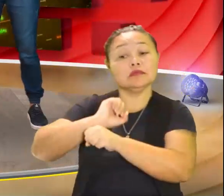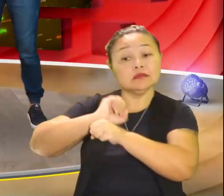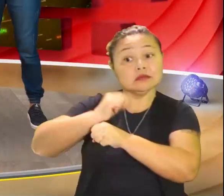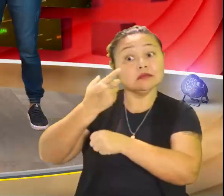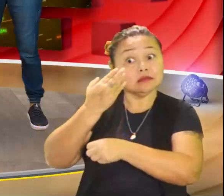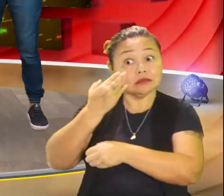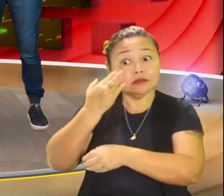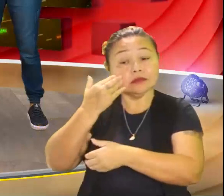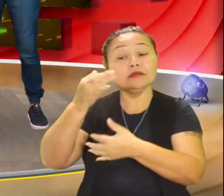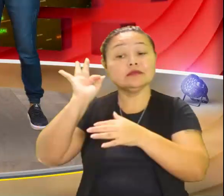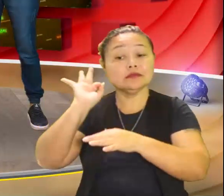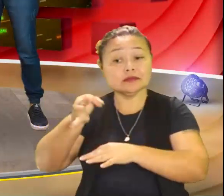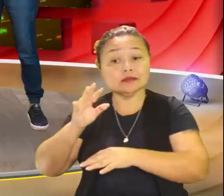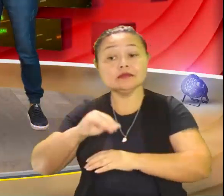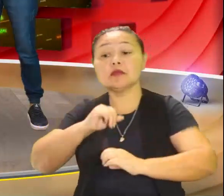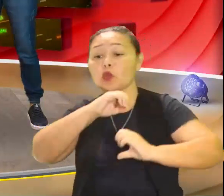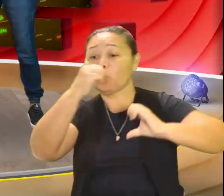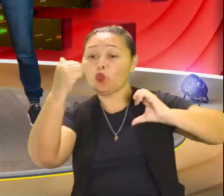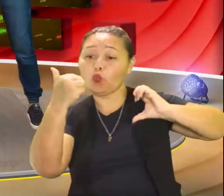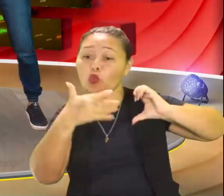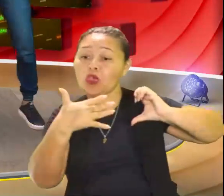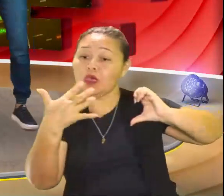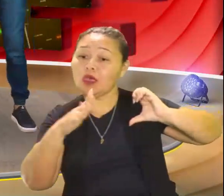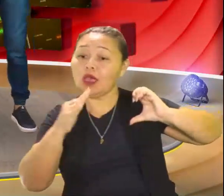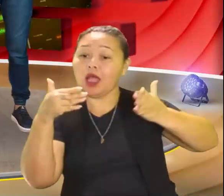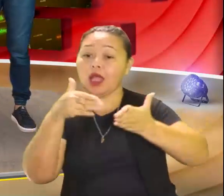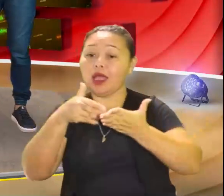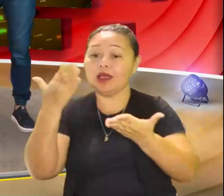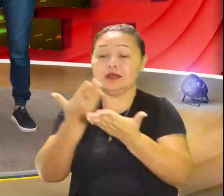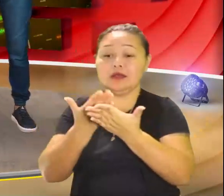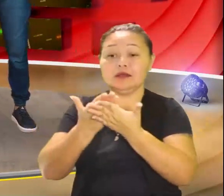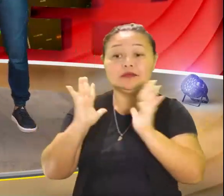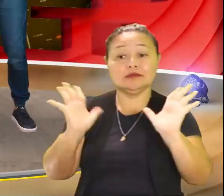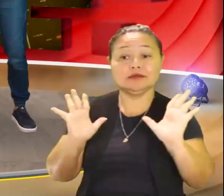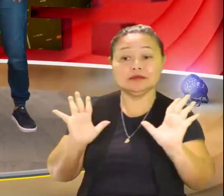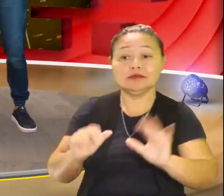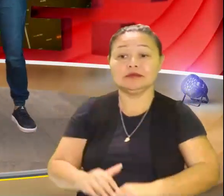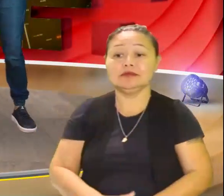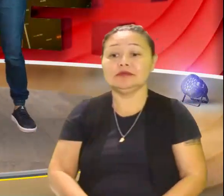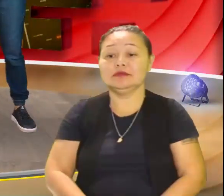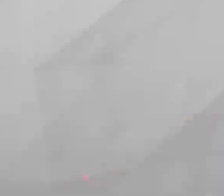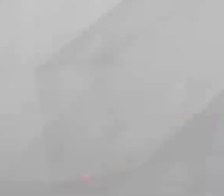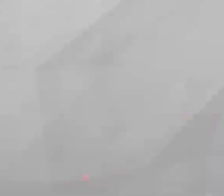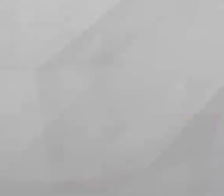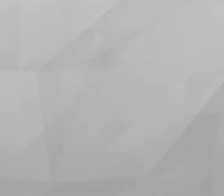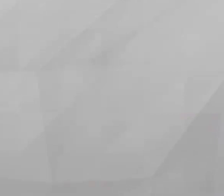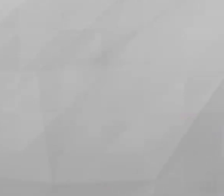aguarde e confira, certo? Certo. Aquele beijo no coração. Até a próxima aula. Tchau, tchau.